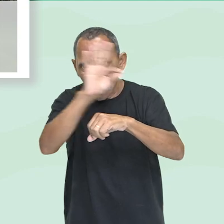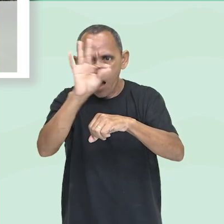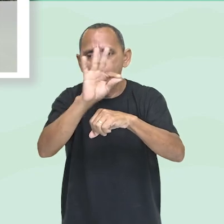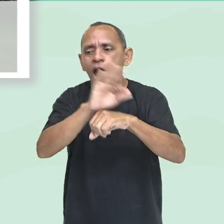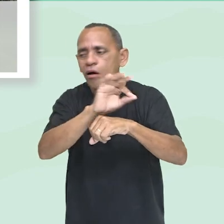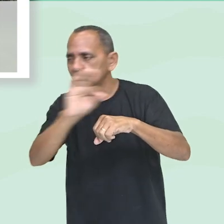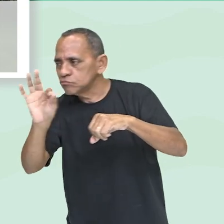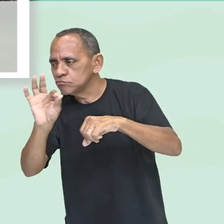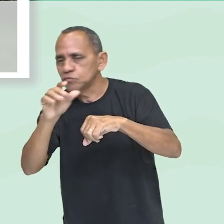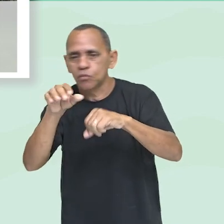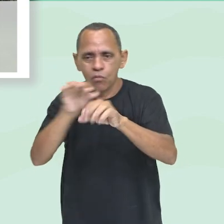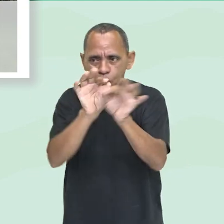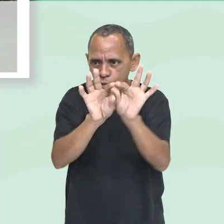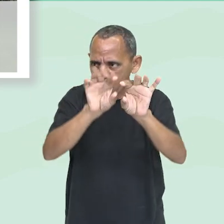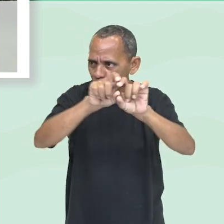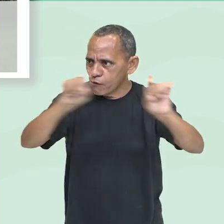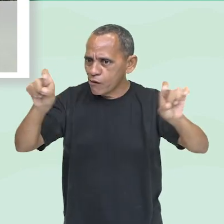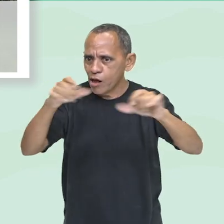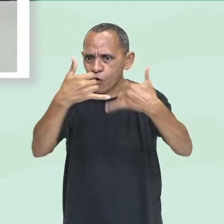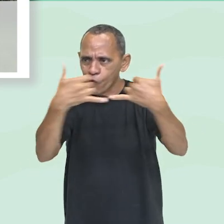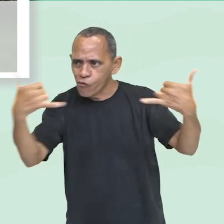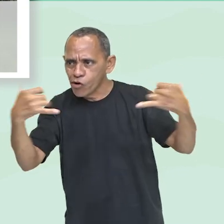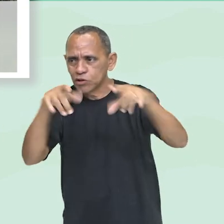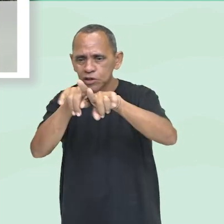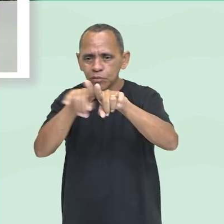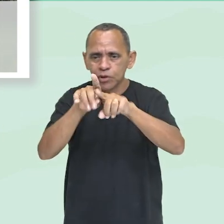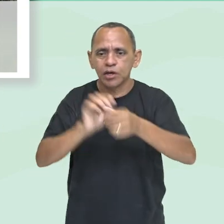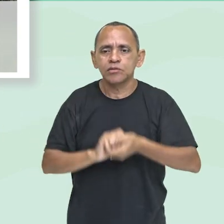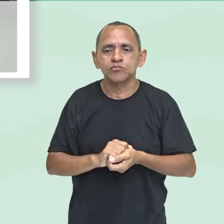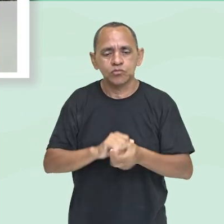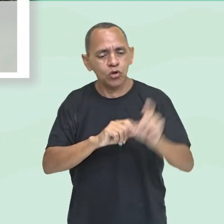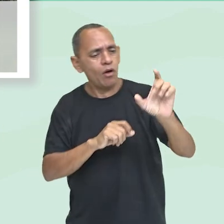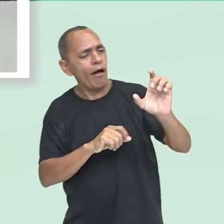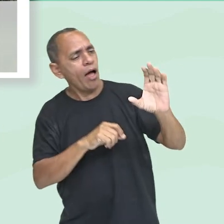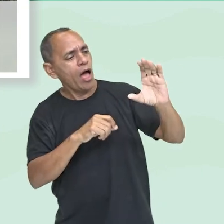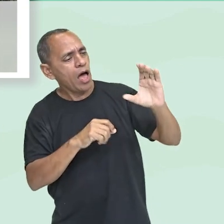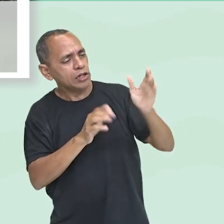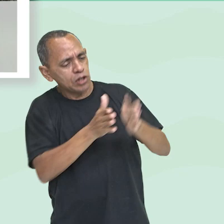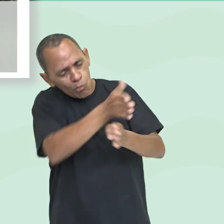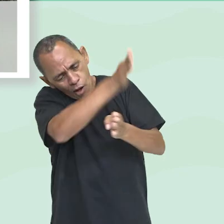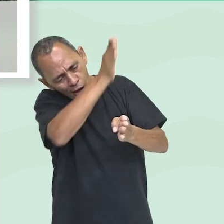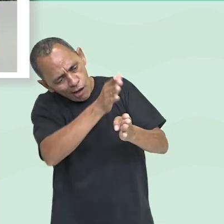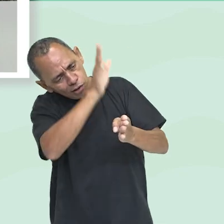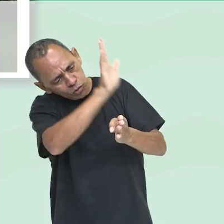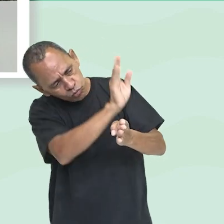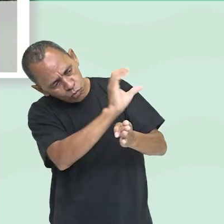solar é enviado para a rede pública, o seu relógio de luz faz a medição e você acumula